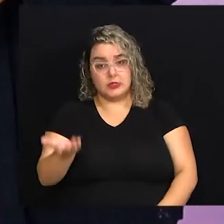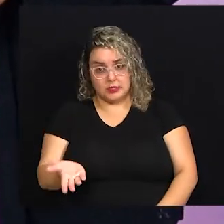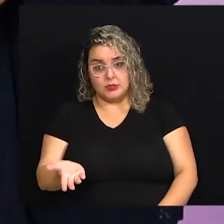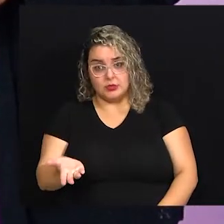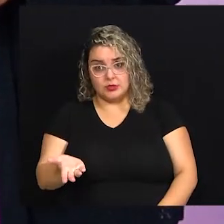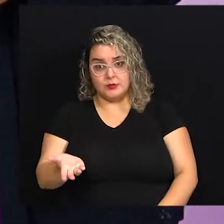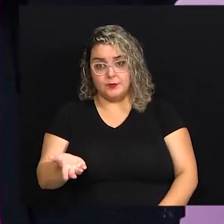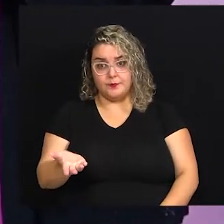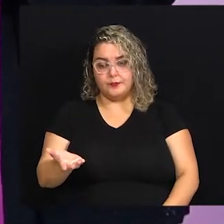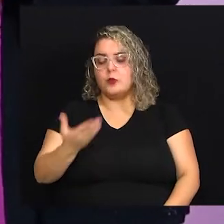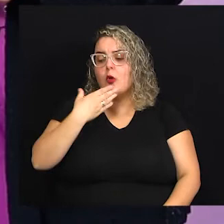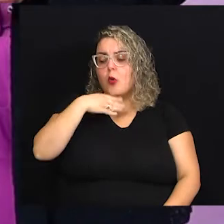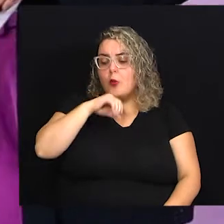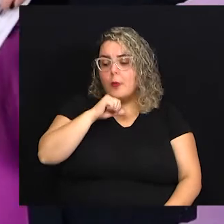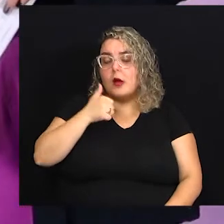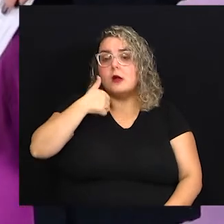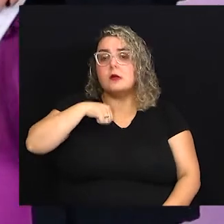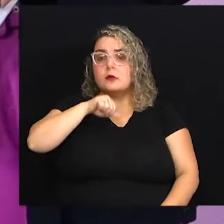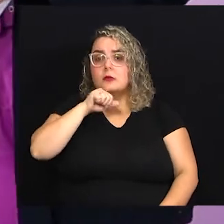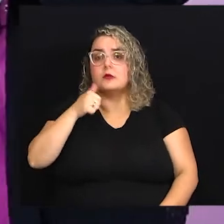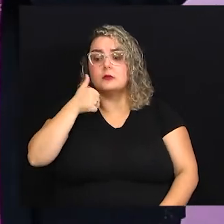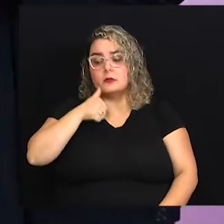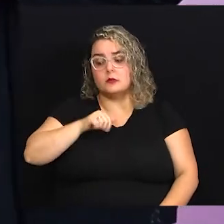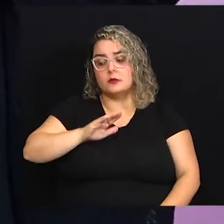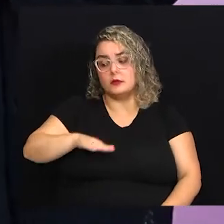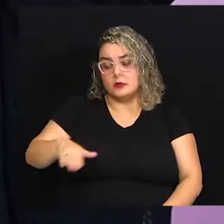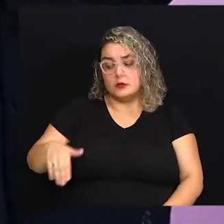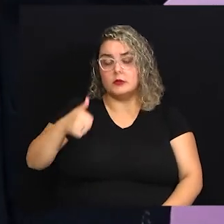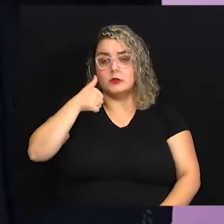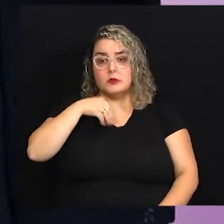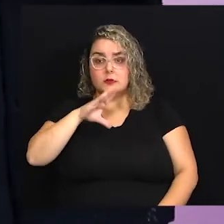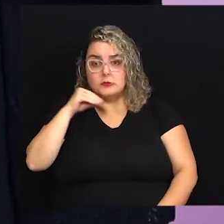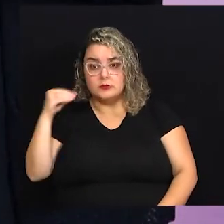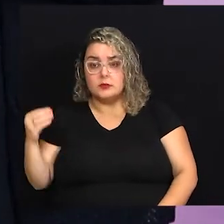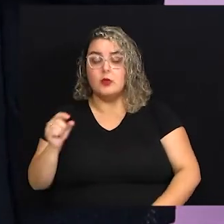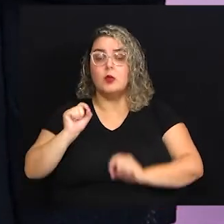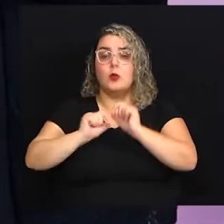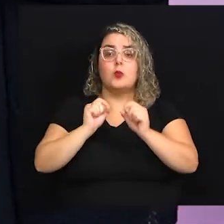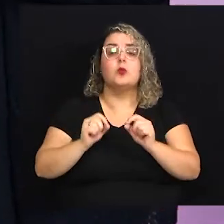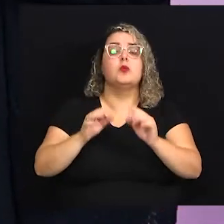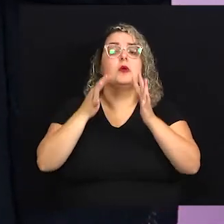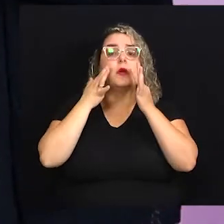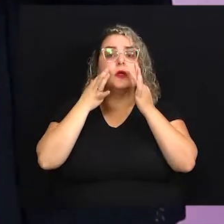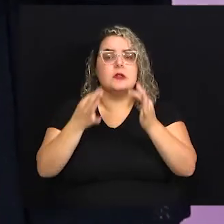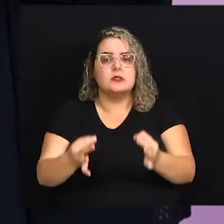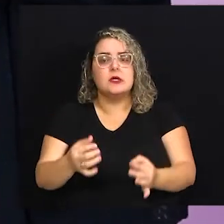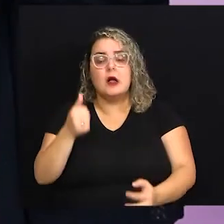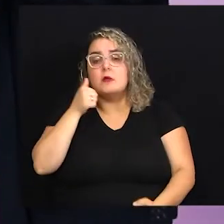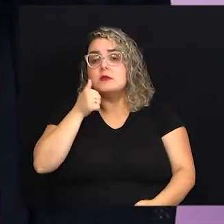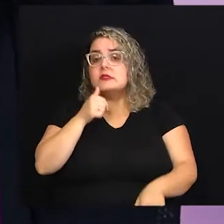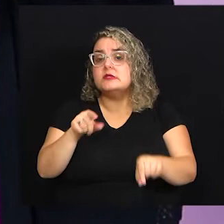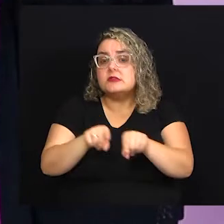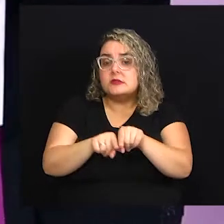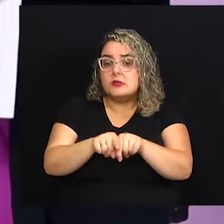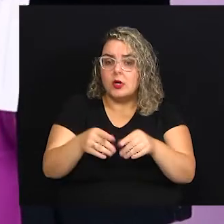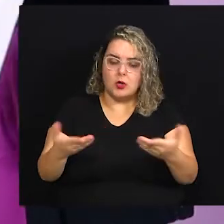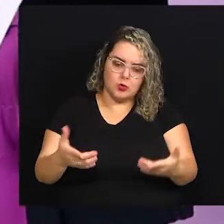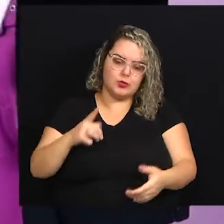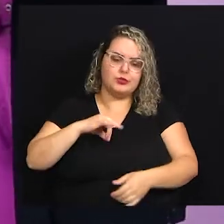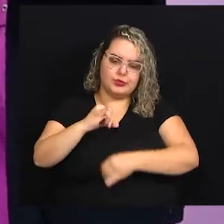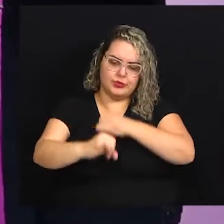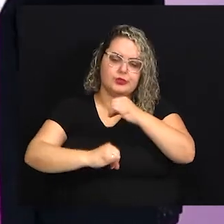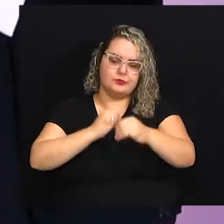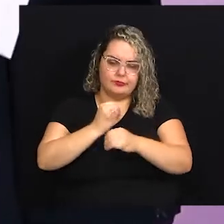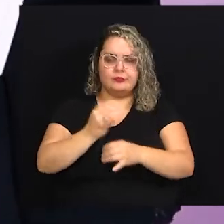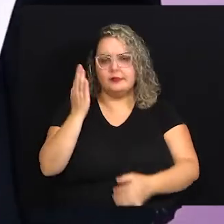muito importante, né? Os pais dessa menina, dessa adolescente, o que eles têm que ficar atentos? A menina também, que